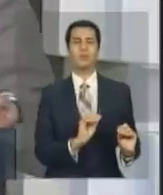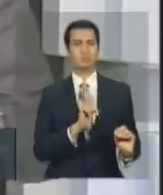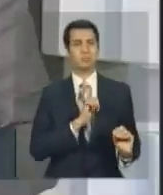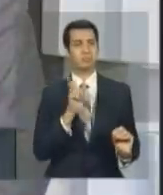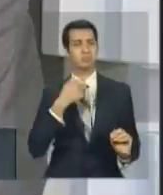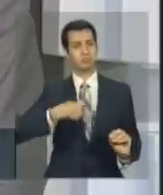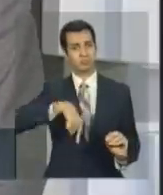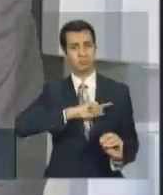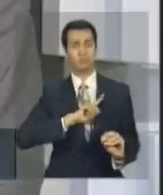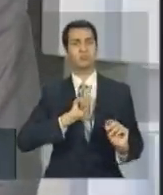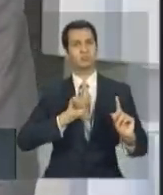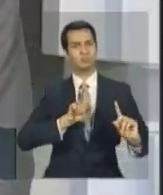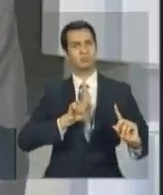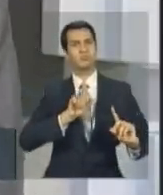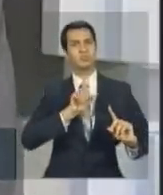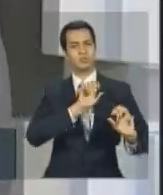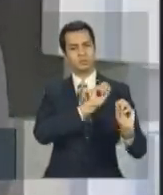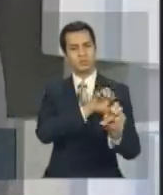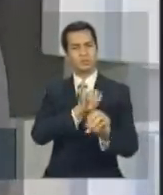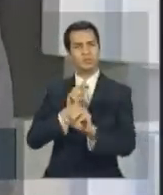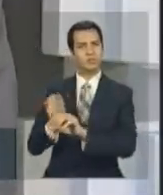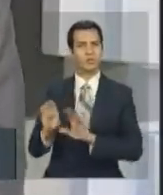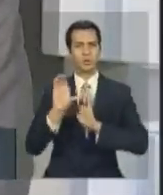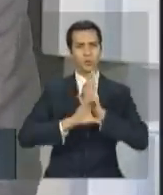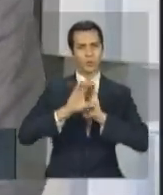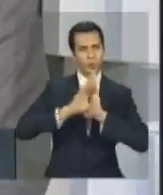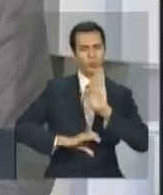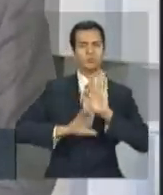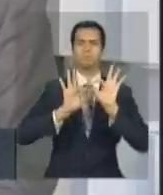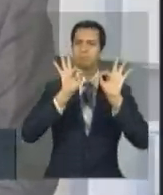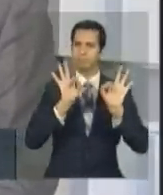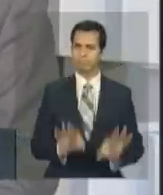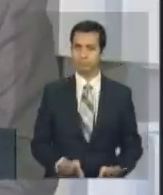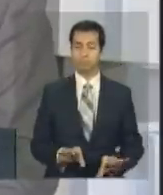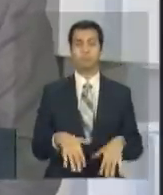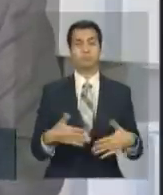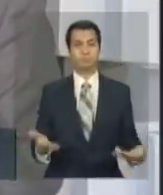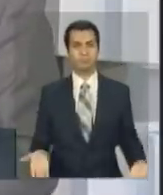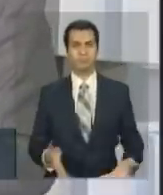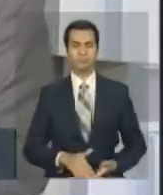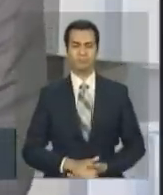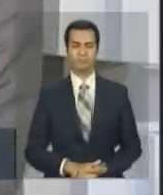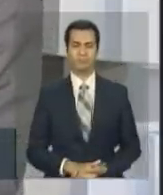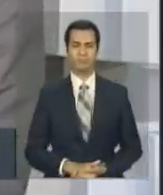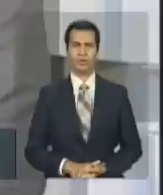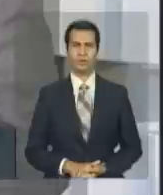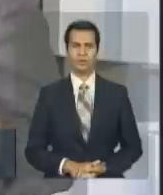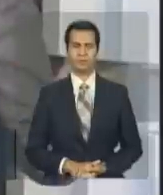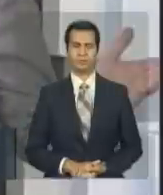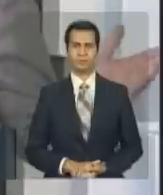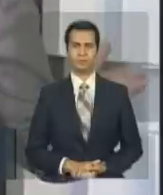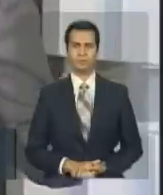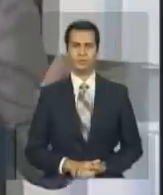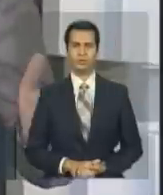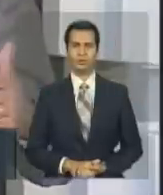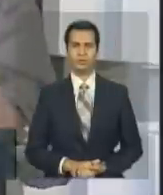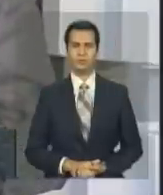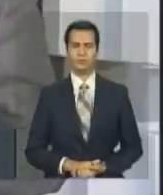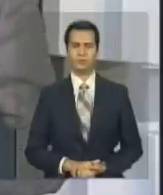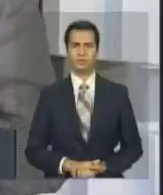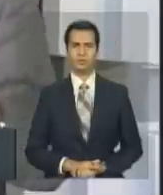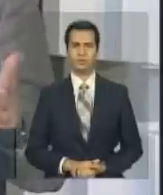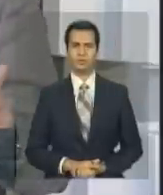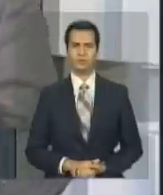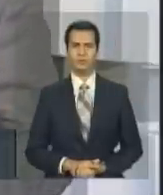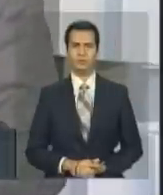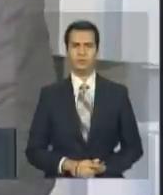enfrentar o currículo do ensino médio de maneira mais adequada. E E o Enem, que já tem